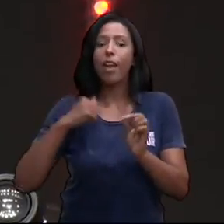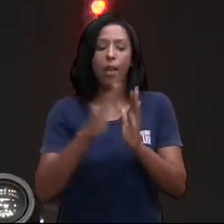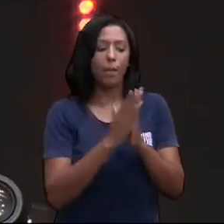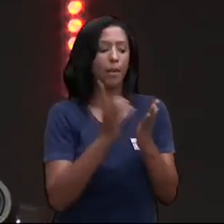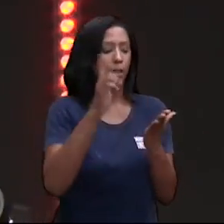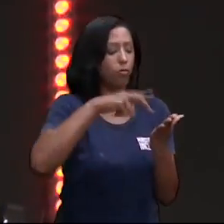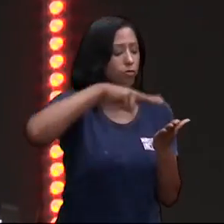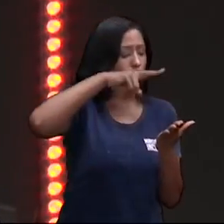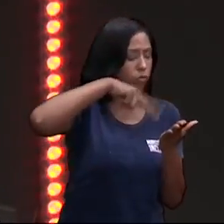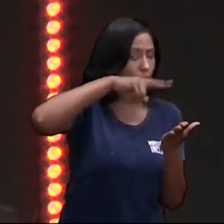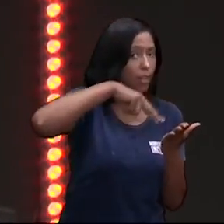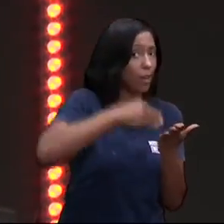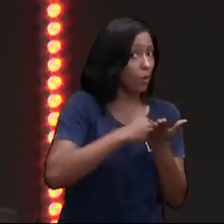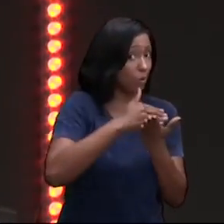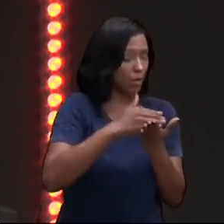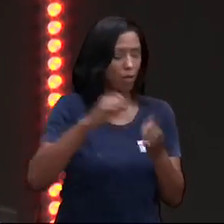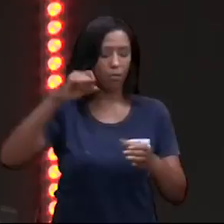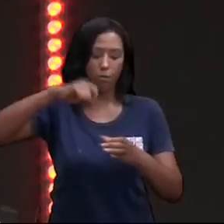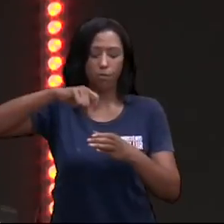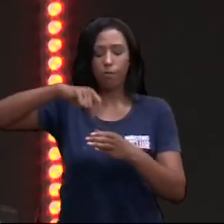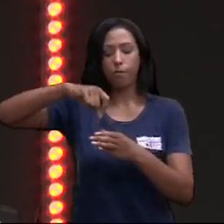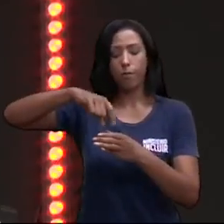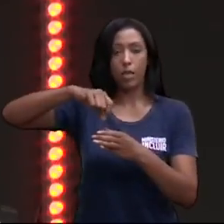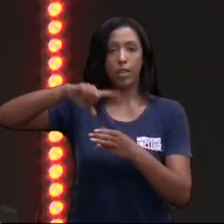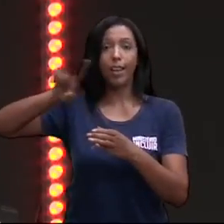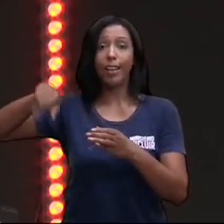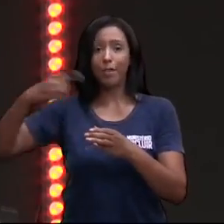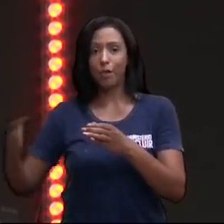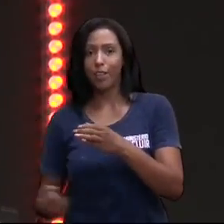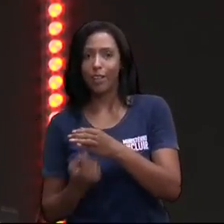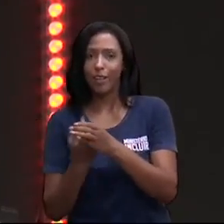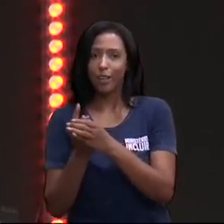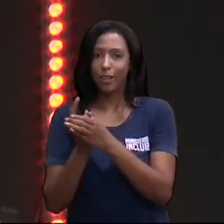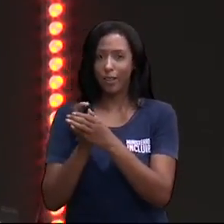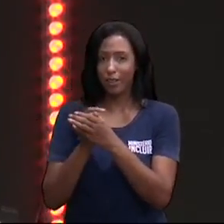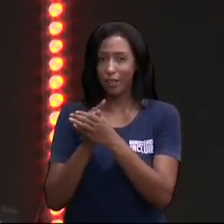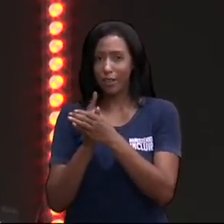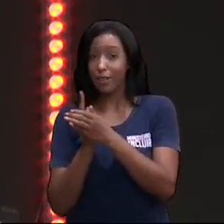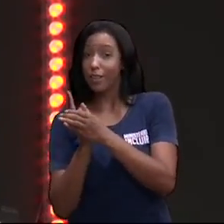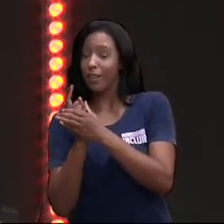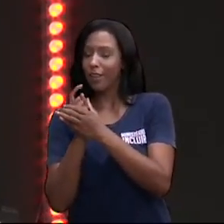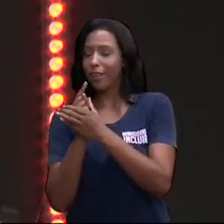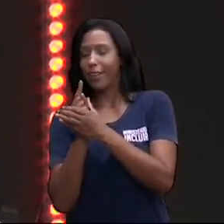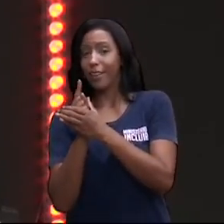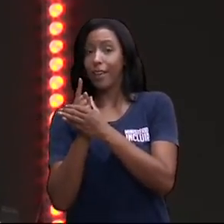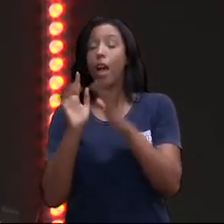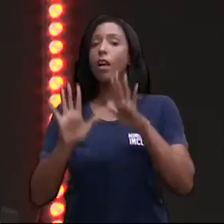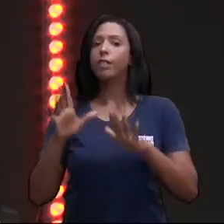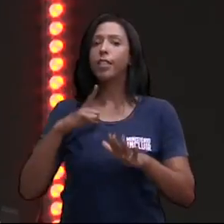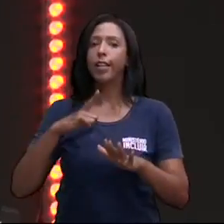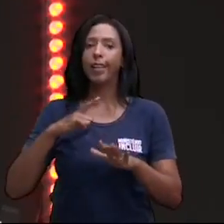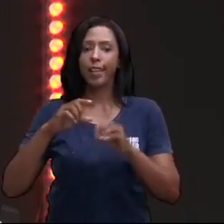mente começa a tentar germinar Às vezes o ambiente é pedregoso às vezes não têm